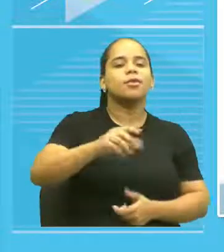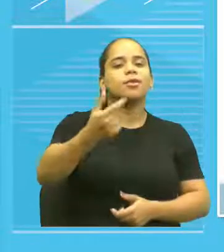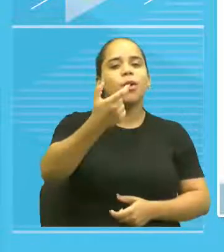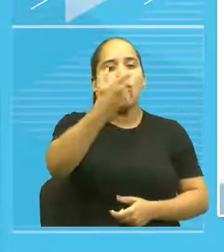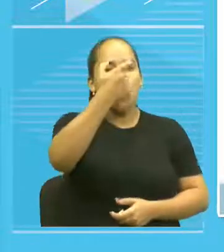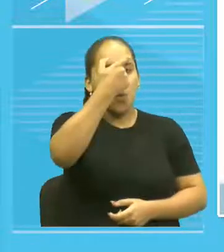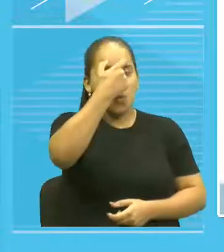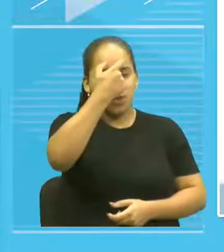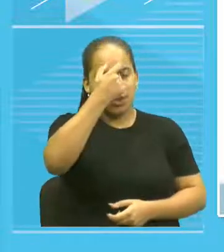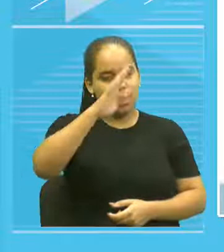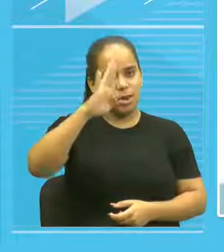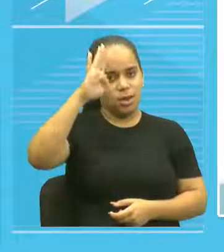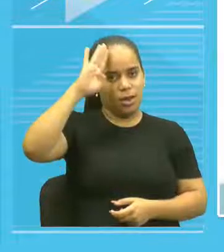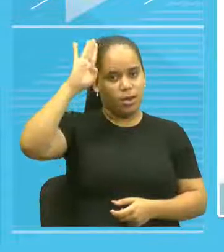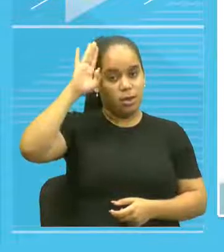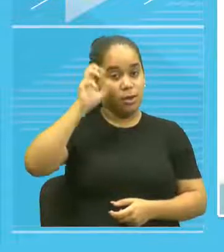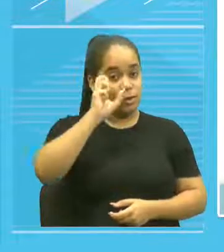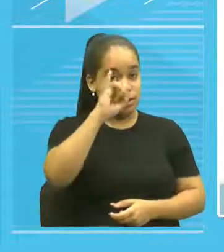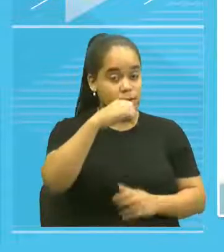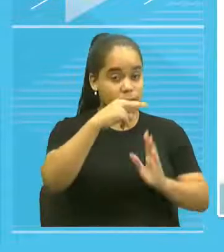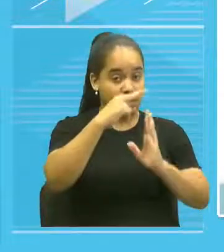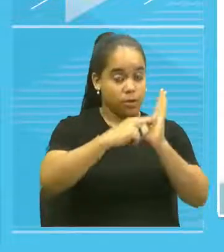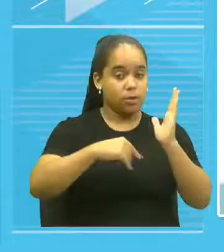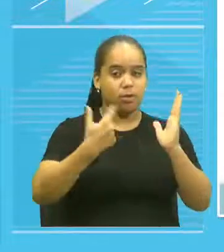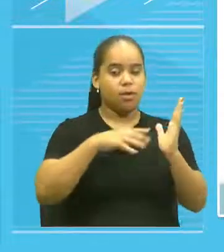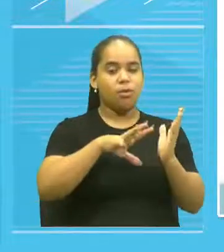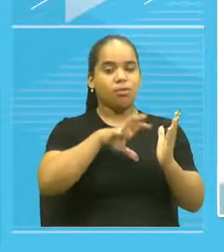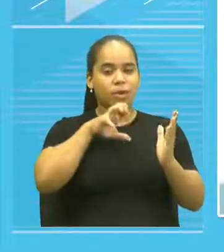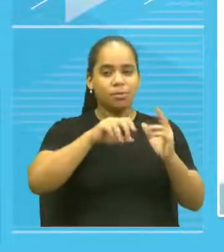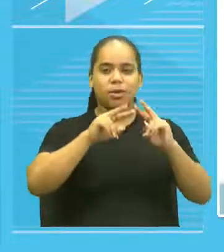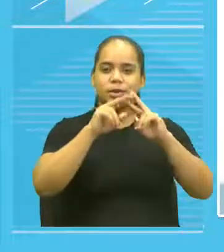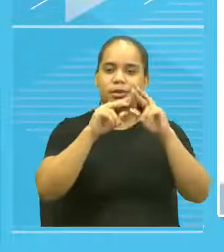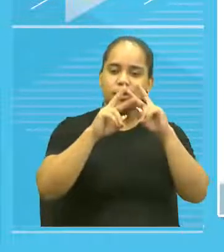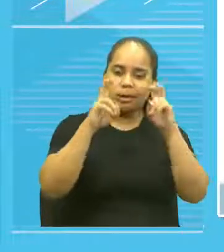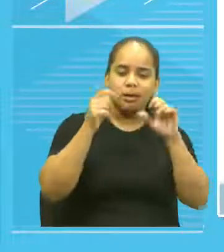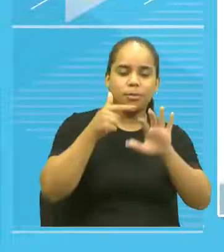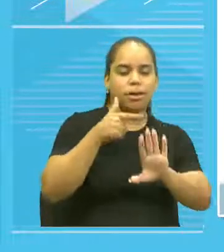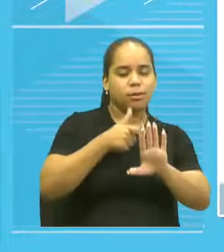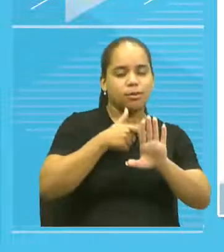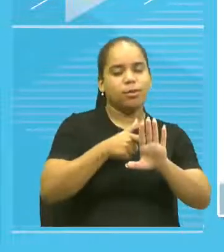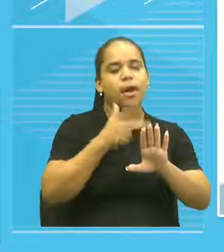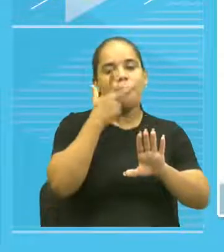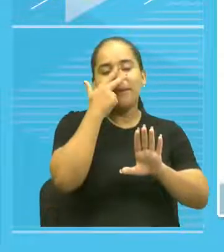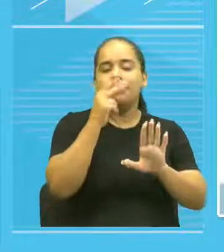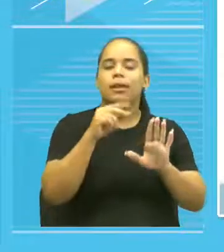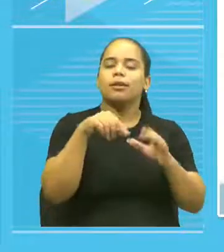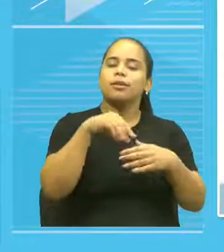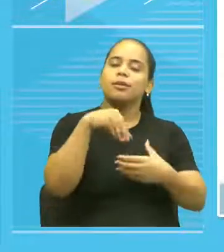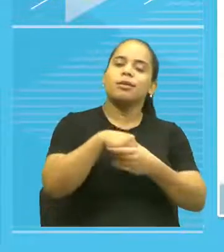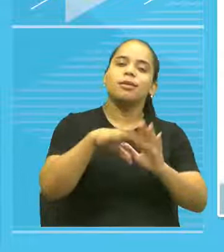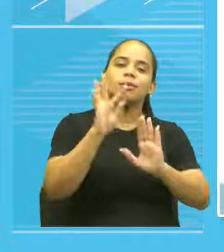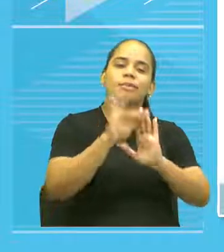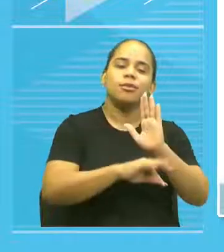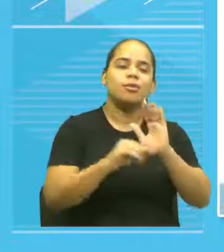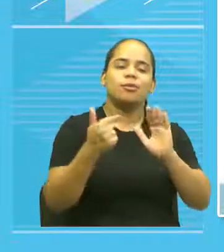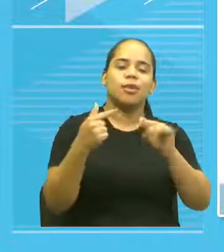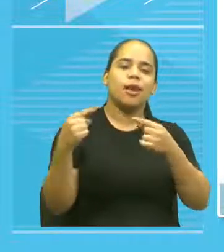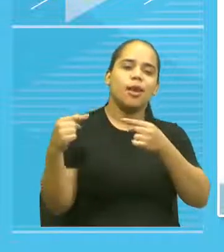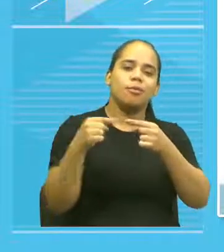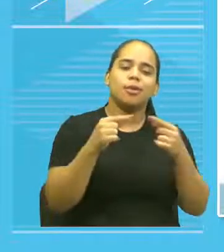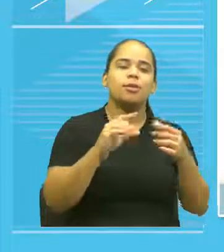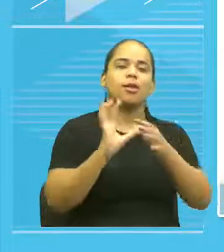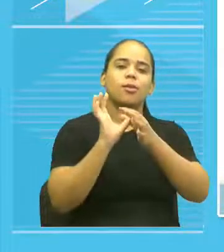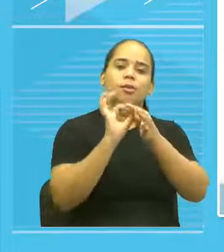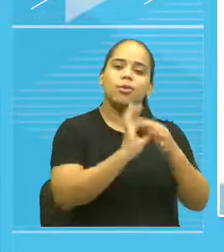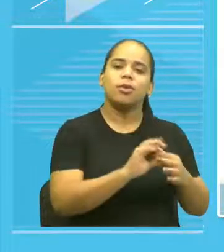Shirley todo o capital essa ironia será como como um trecho contraditório que não faz sentido dentro do contexto político da redação